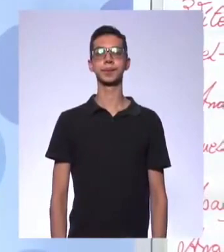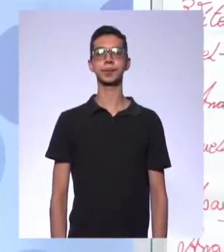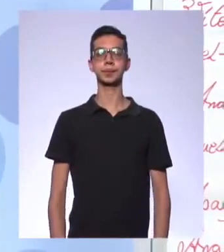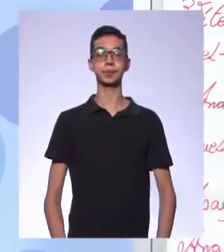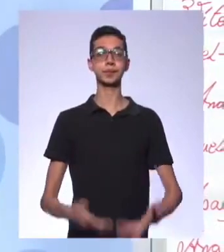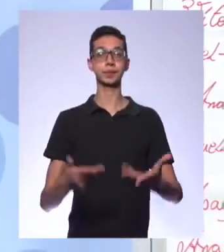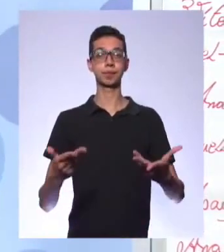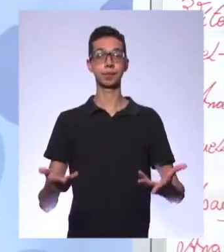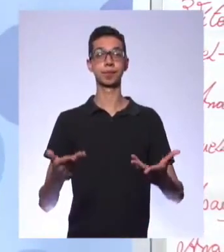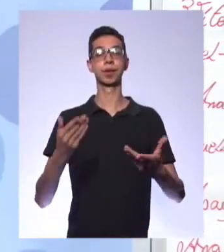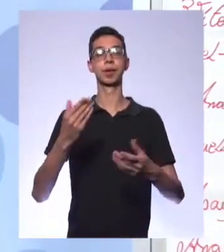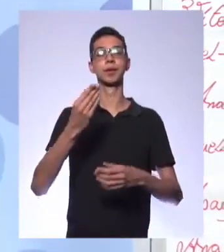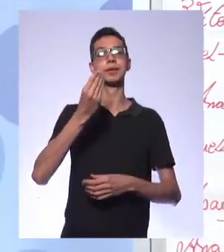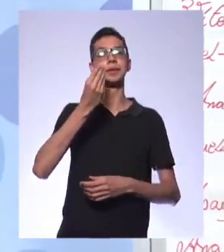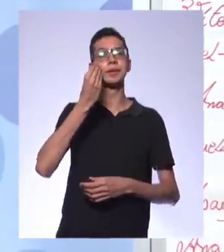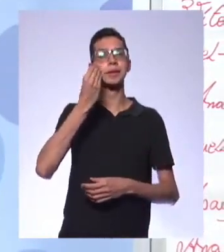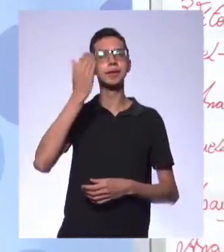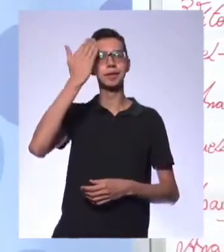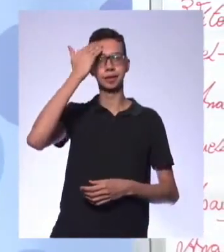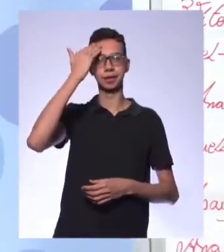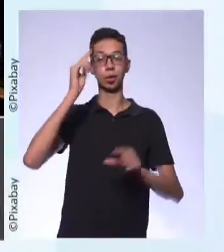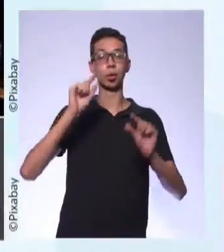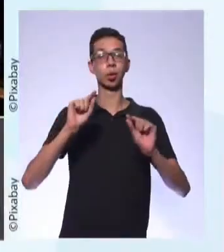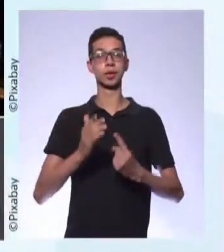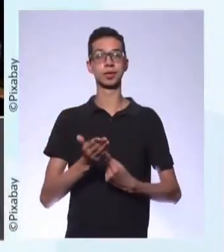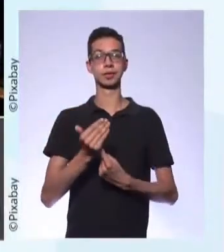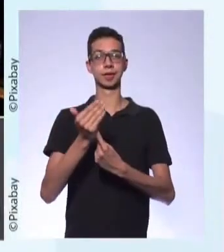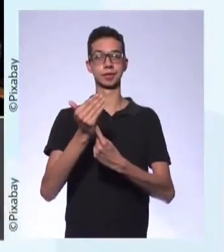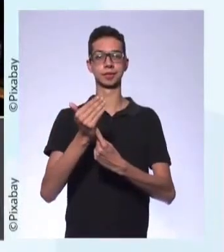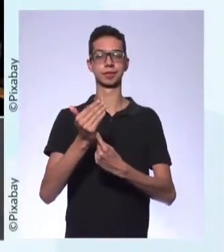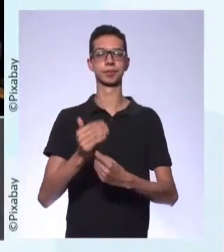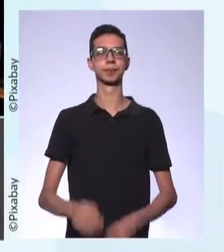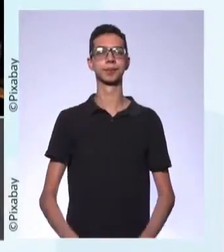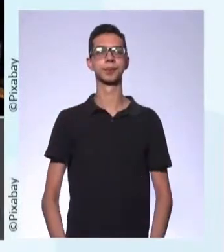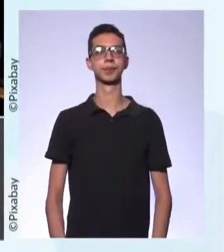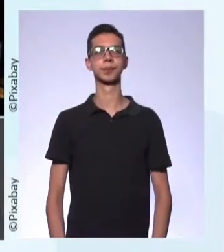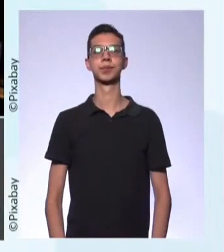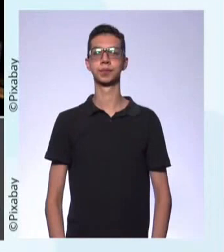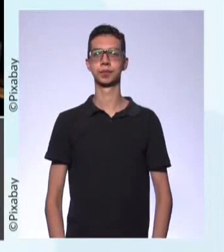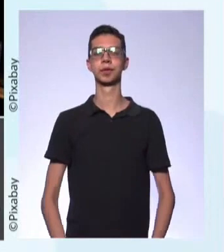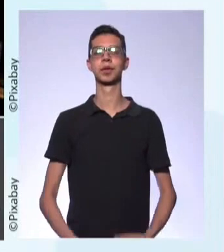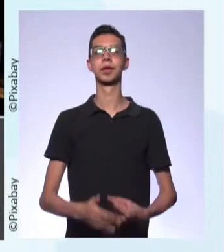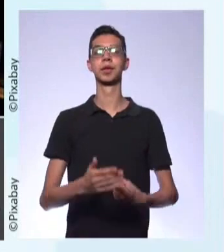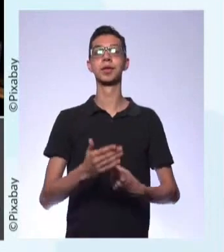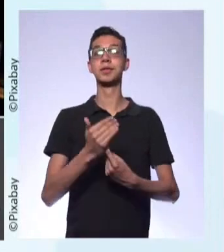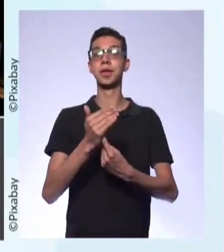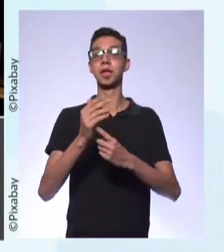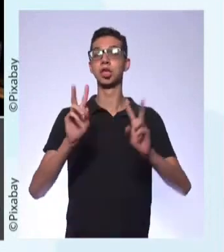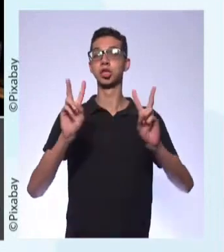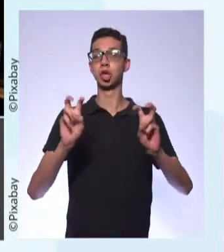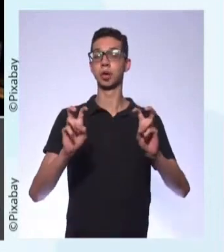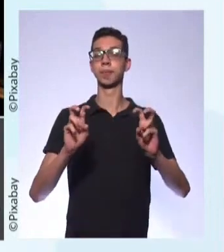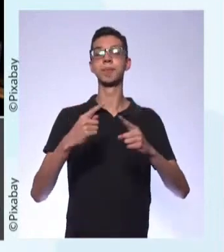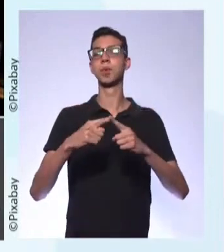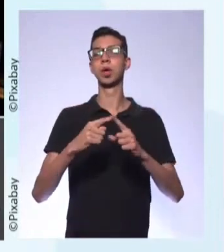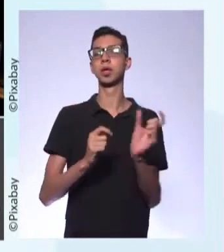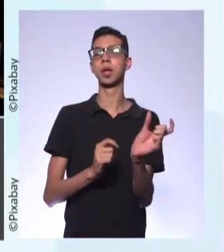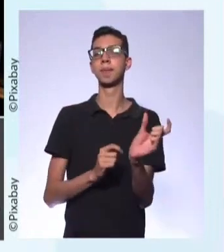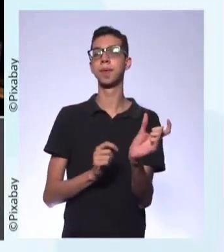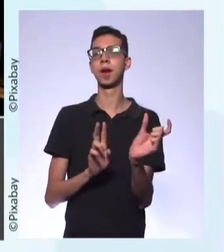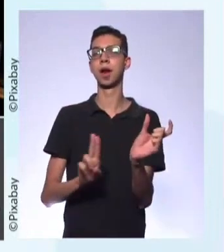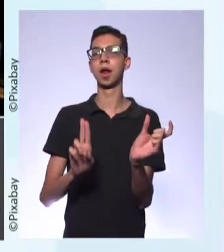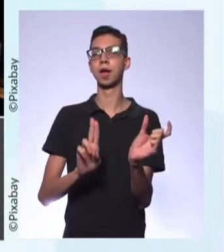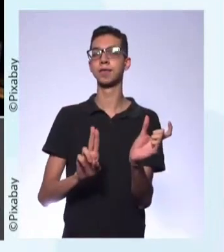vamos tentar entender aí a tecnologia. O termo pode ser utilizado para representar tanto o domínio das técnicas, habilidades, métodos e